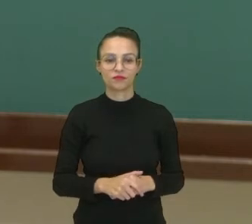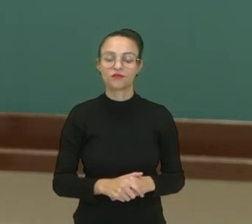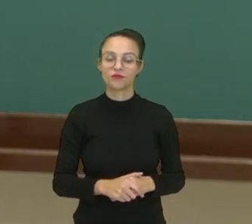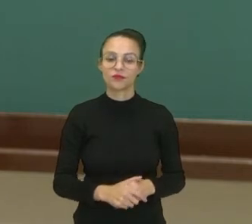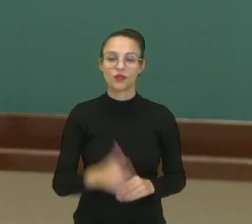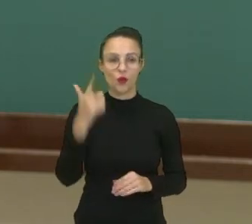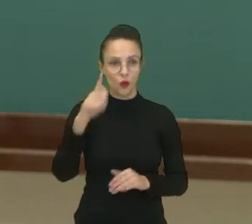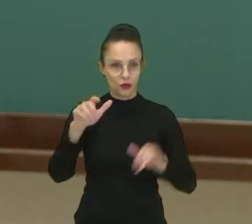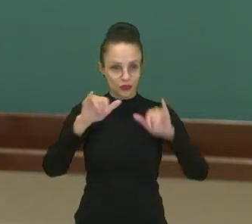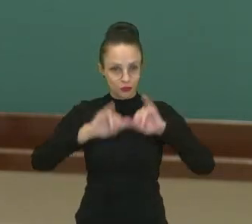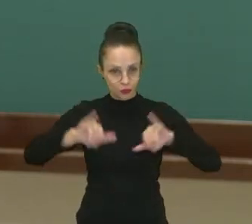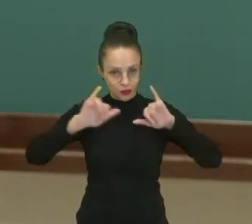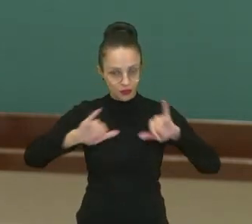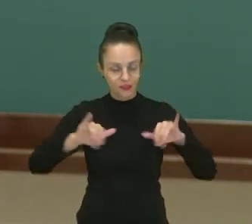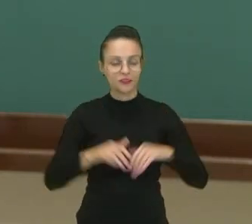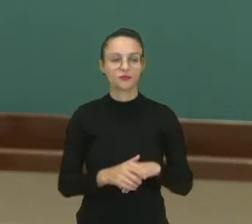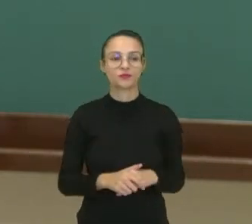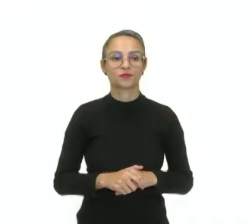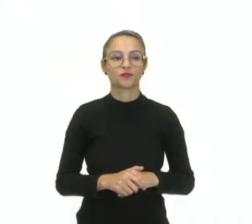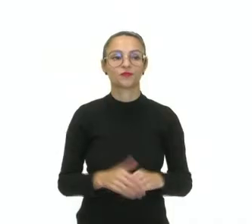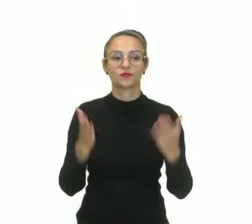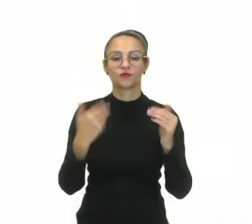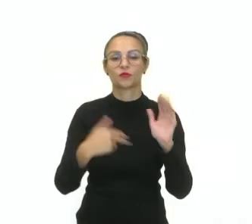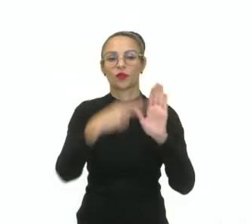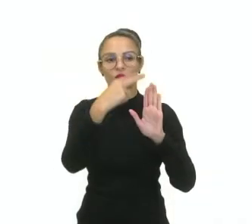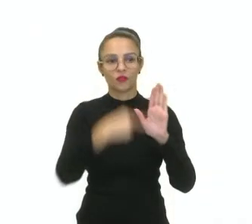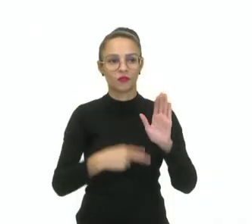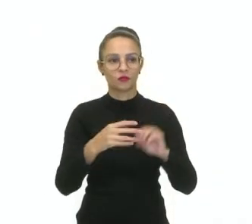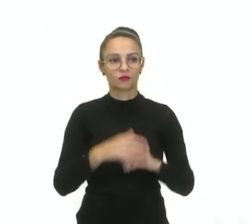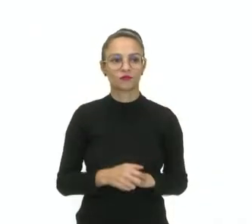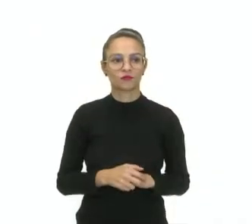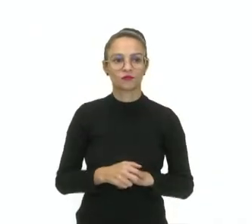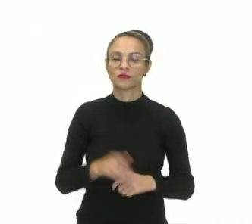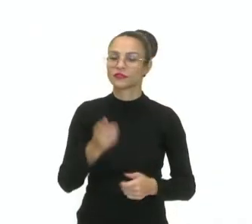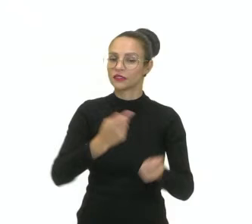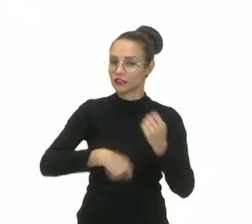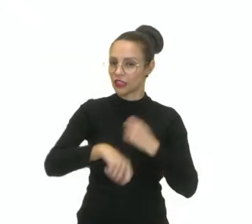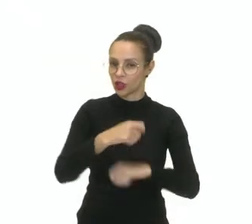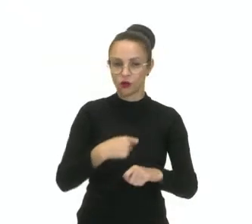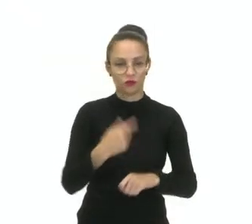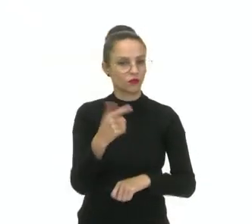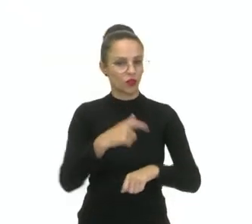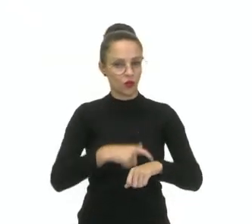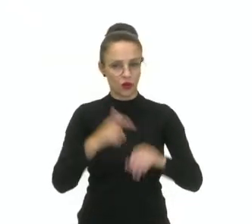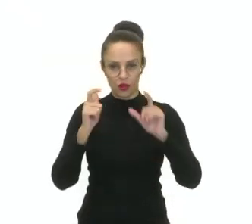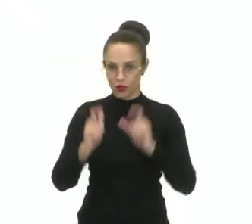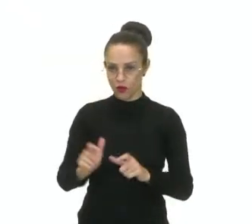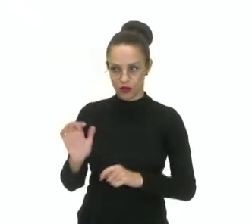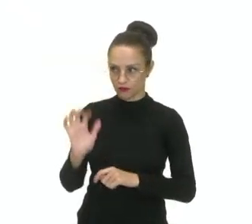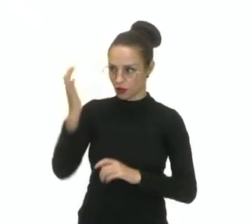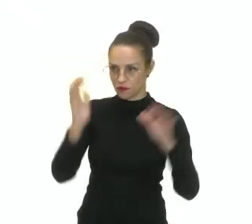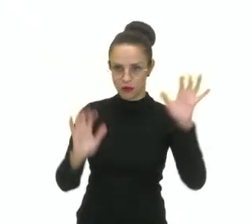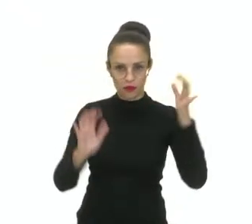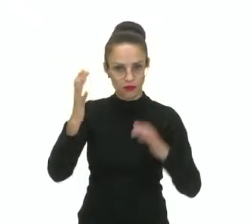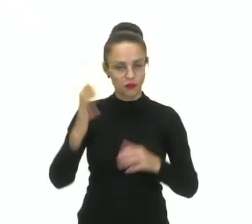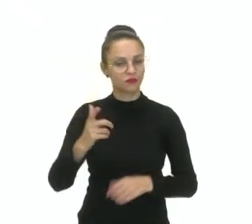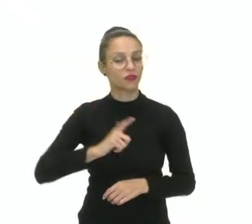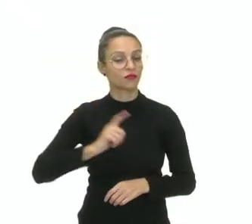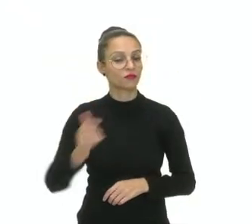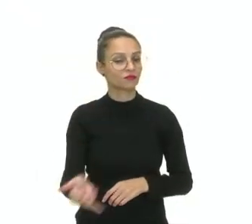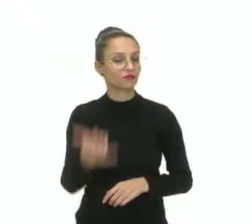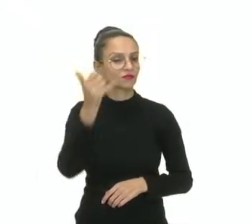Outra propaganda? Outra propaganda. Vamos ler. Negócios não têm hora nem lugar para acontecer. Tem